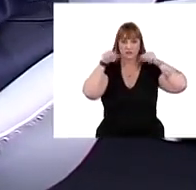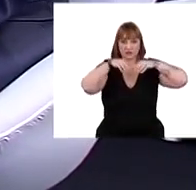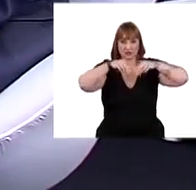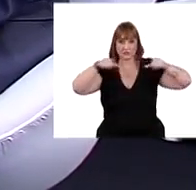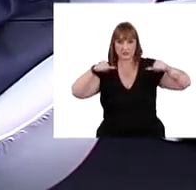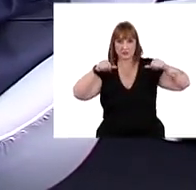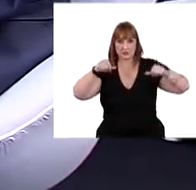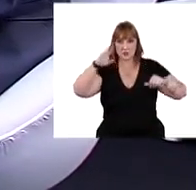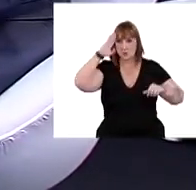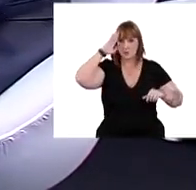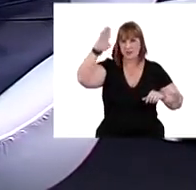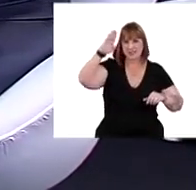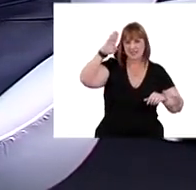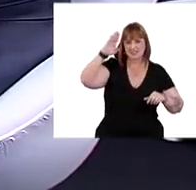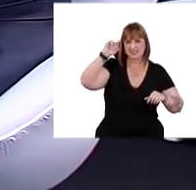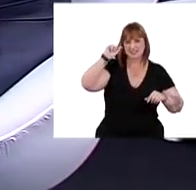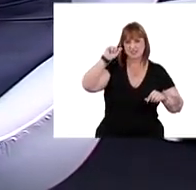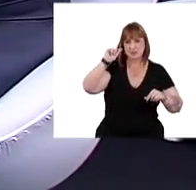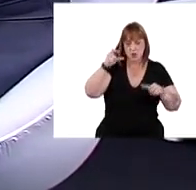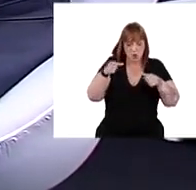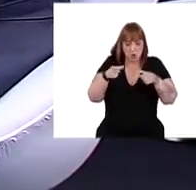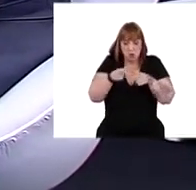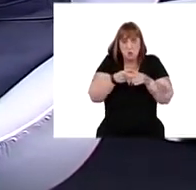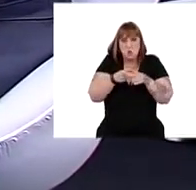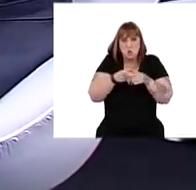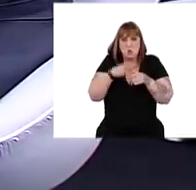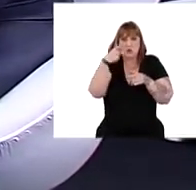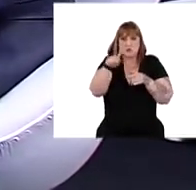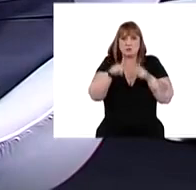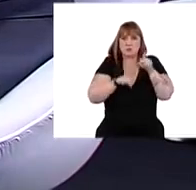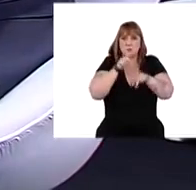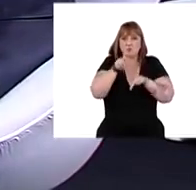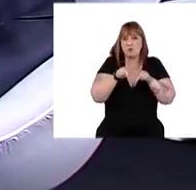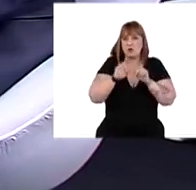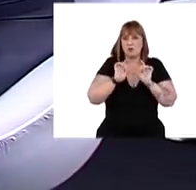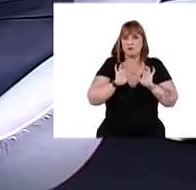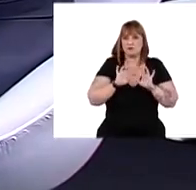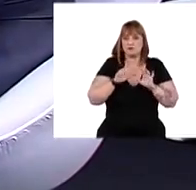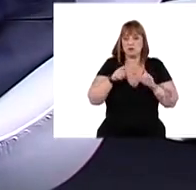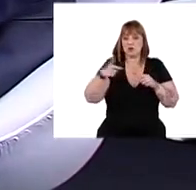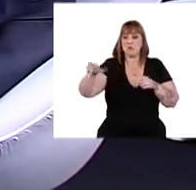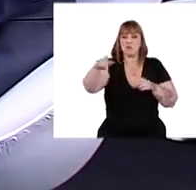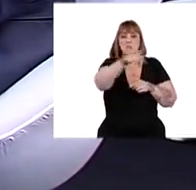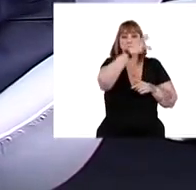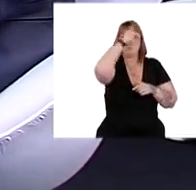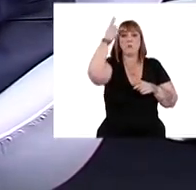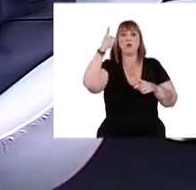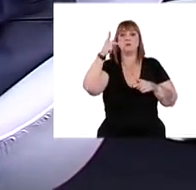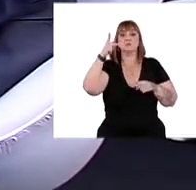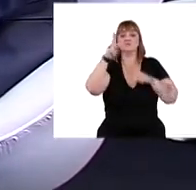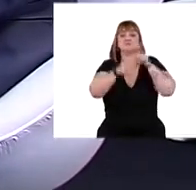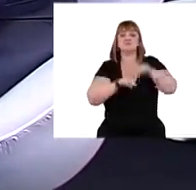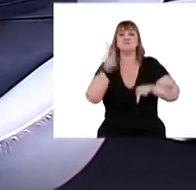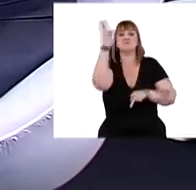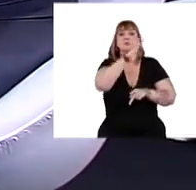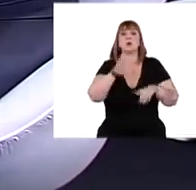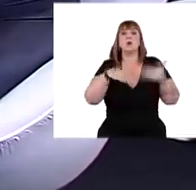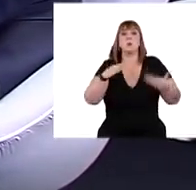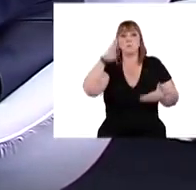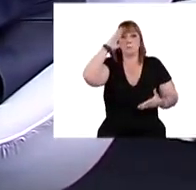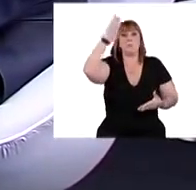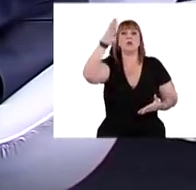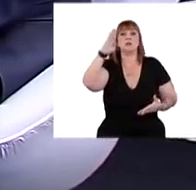uma prioridade que fica muito restrita ao seu público e o resto do povo brasileiro? Que